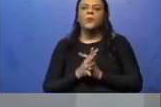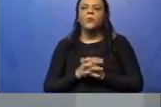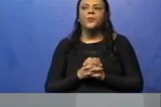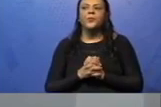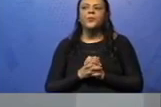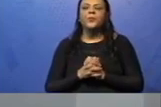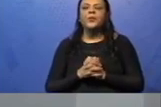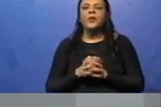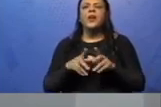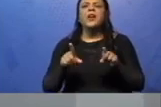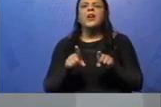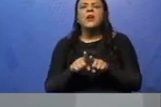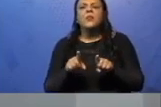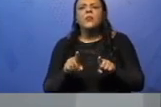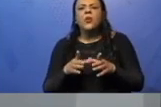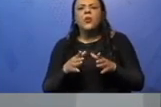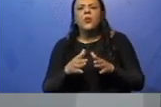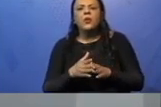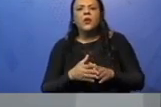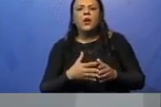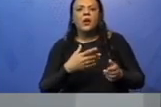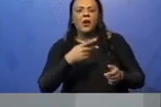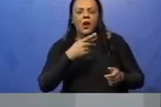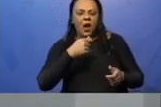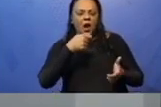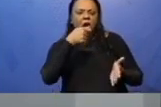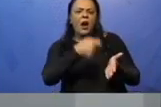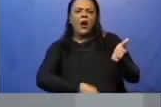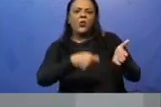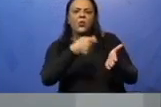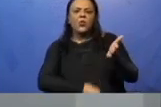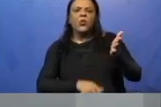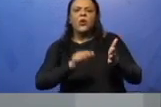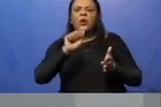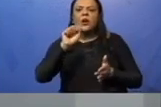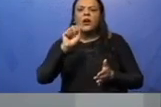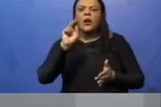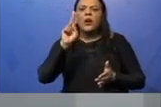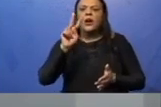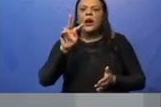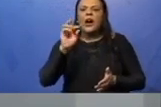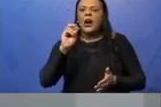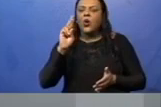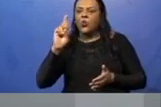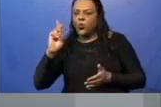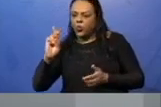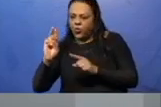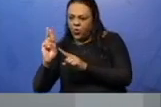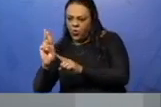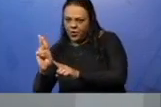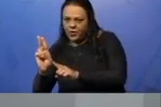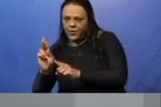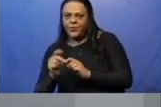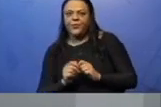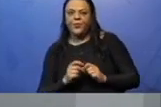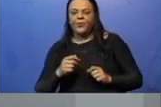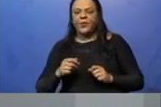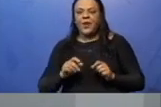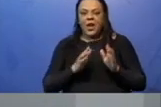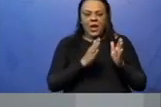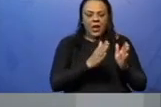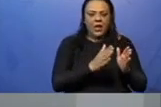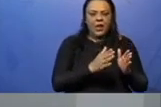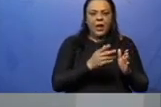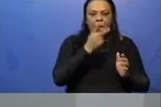Bom, e autor, né? Autor e narrador é a mesma coisa? Às vezes, alguns alunos vão explicar, porque o